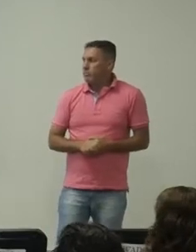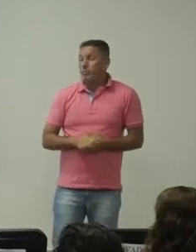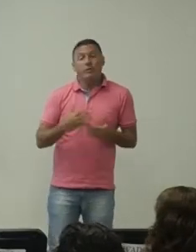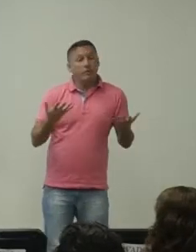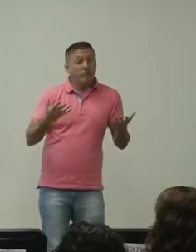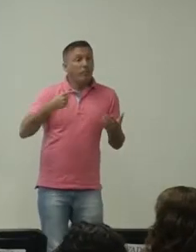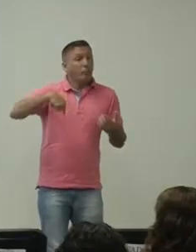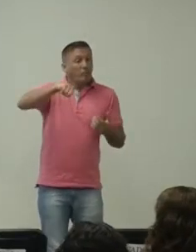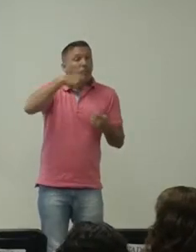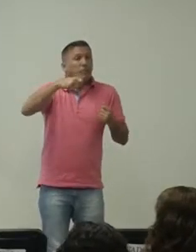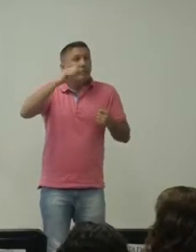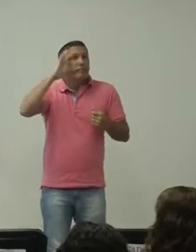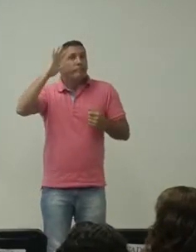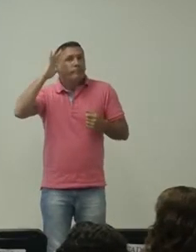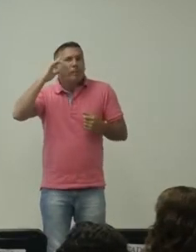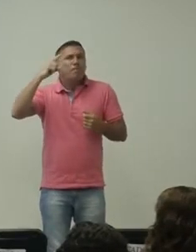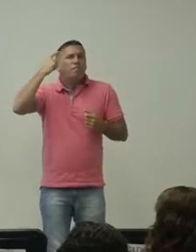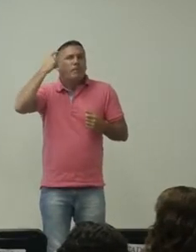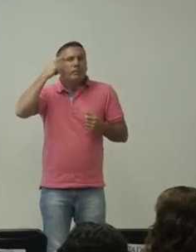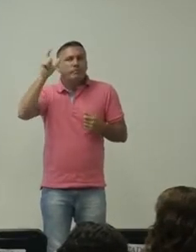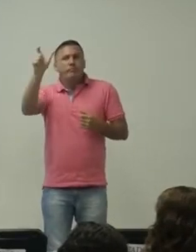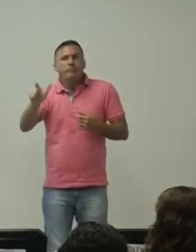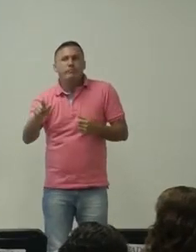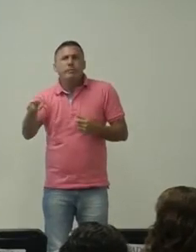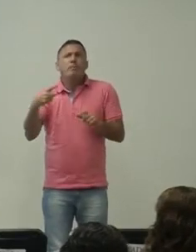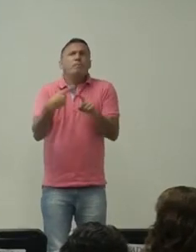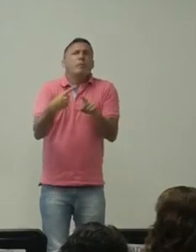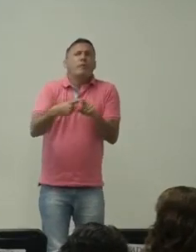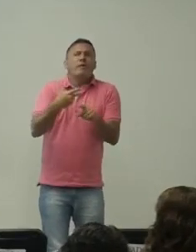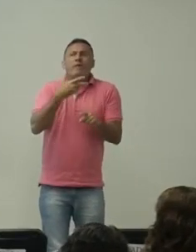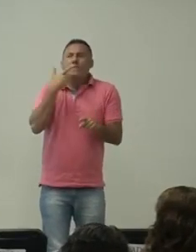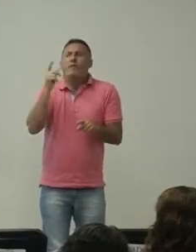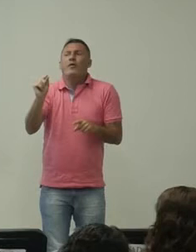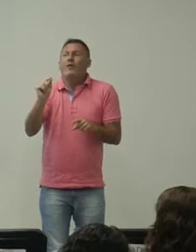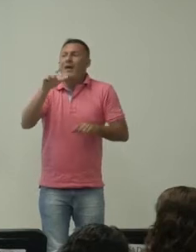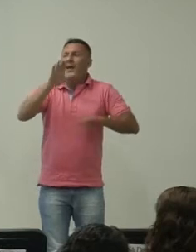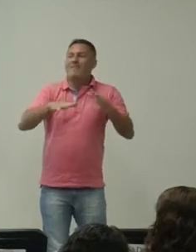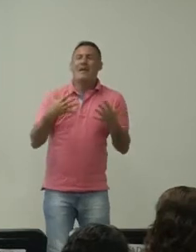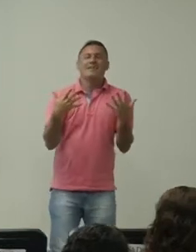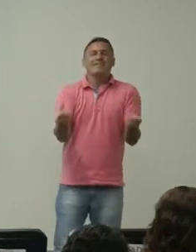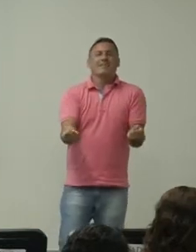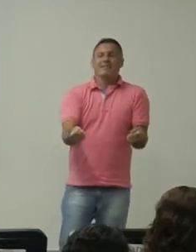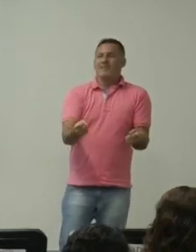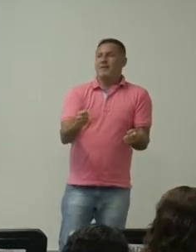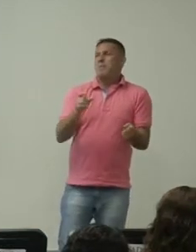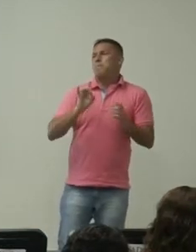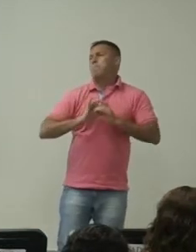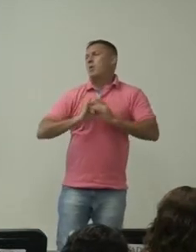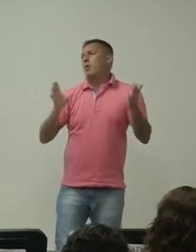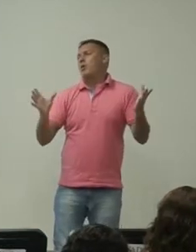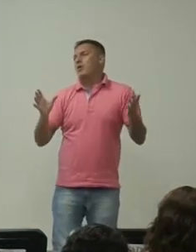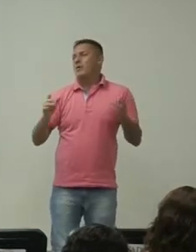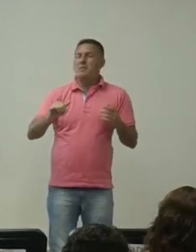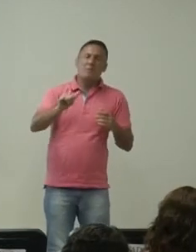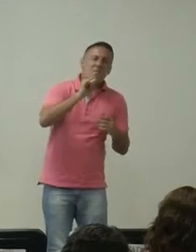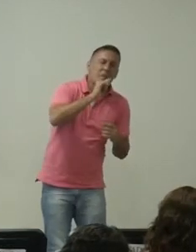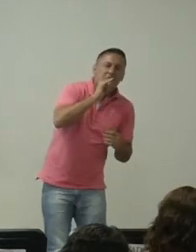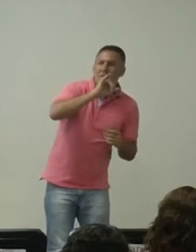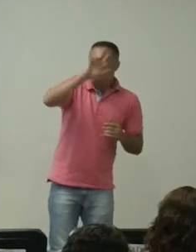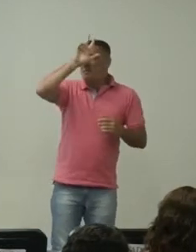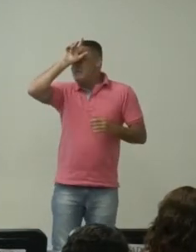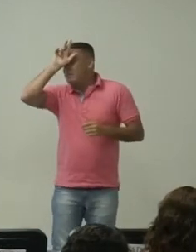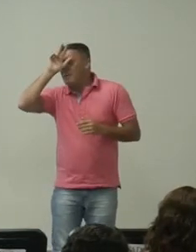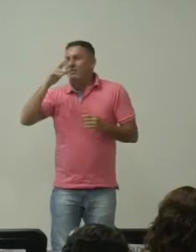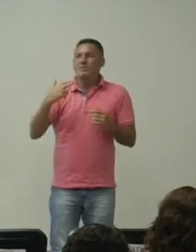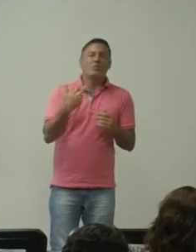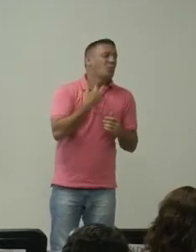E aí a gente precisa trabalhar isso, porque a gente está falando o quê? Das justificativas. O álcool, ele pode ser